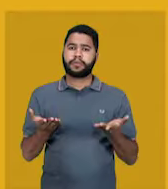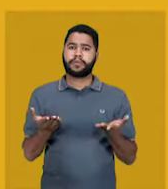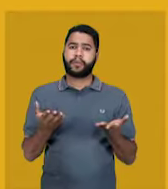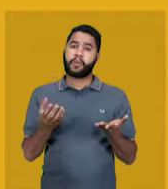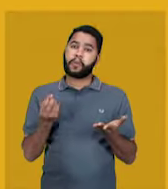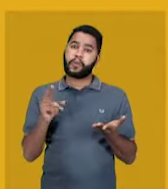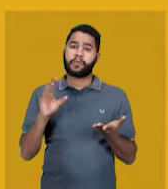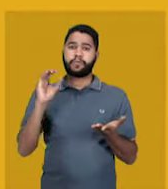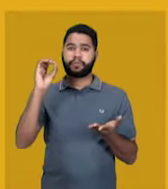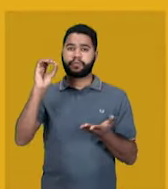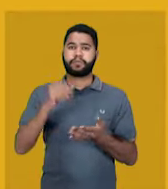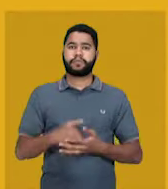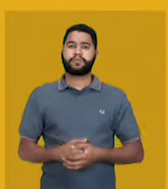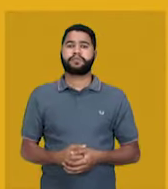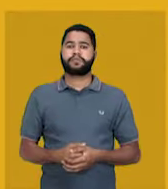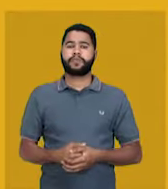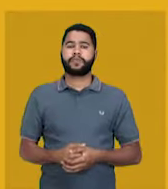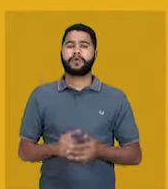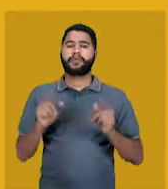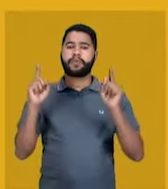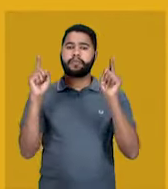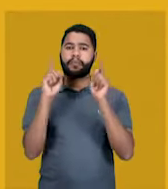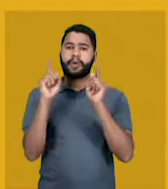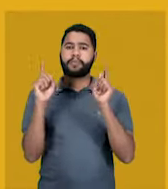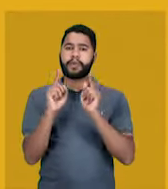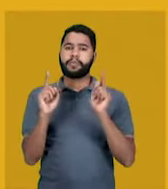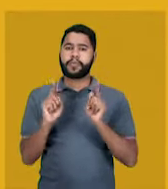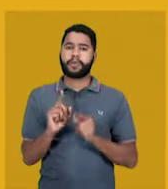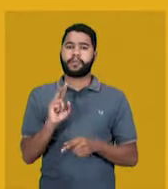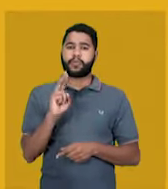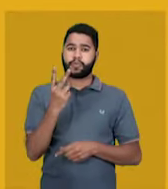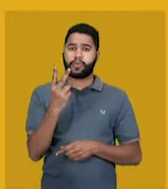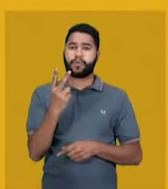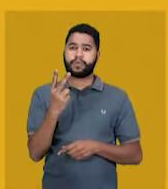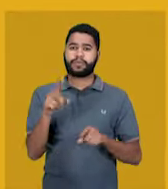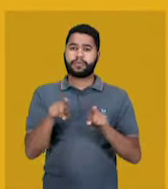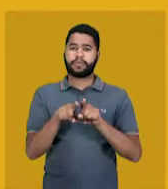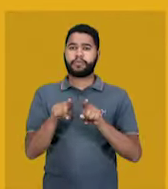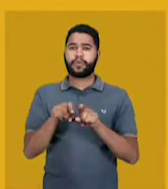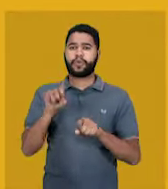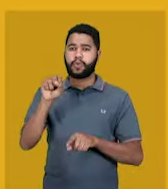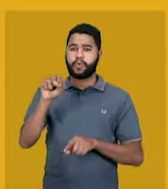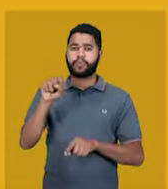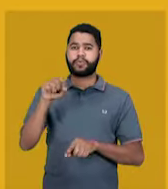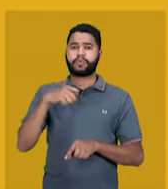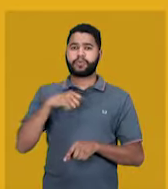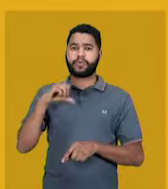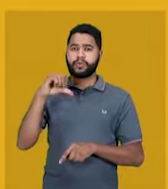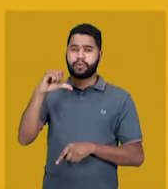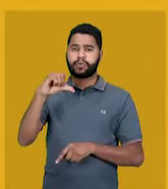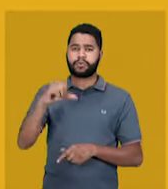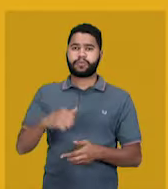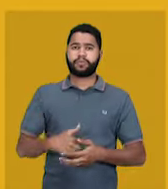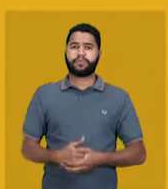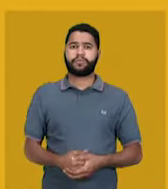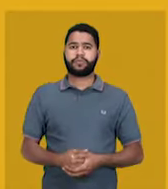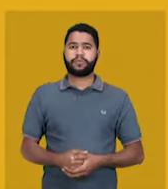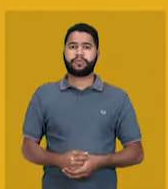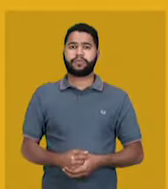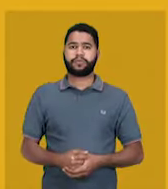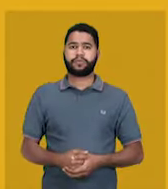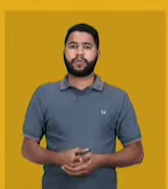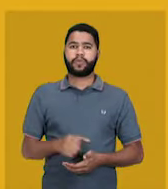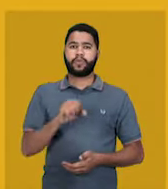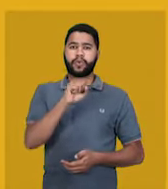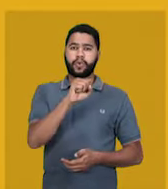zero. Vou simplificar aqui por 2, dá 8, e aqui dá 9. 8 e